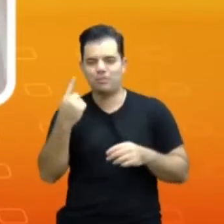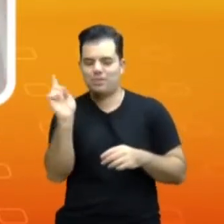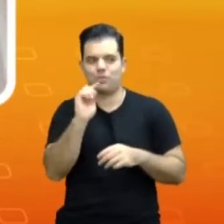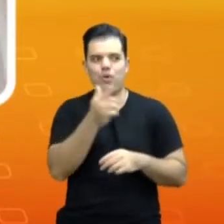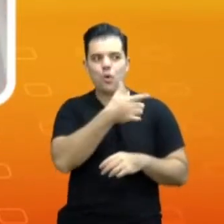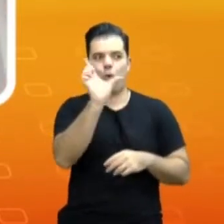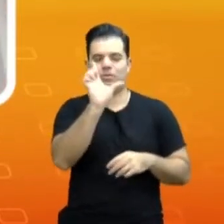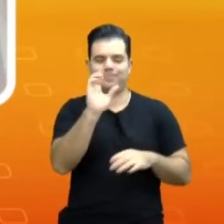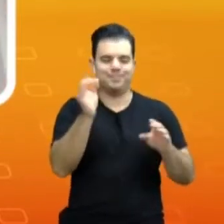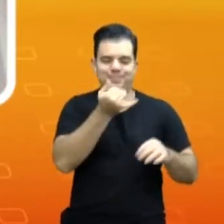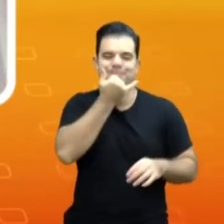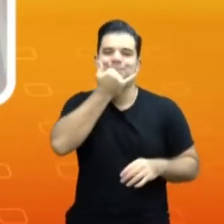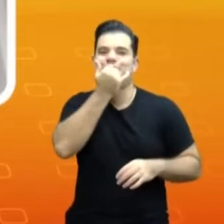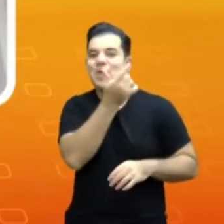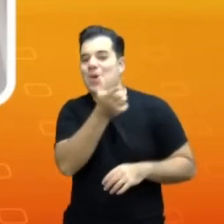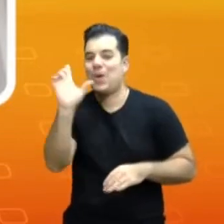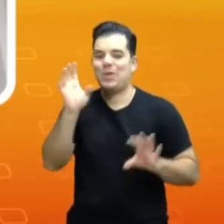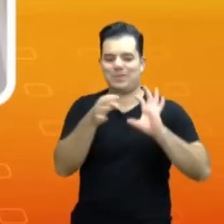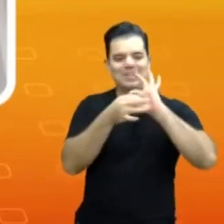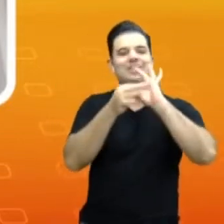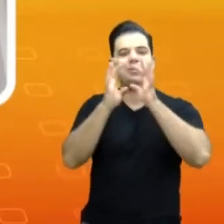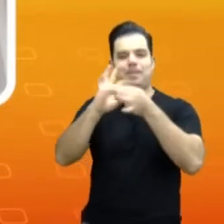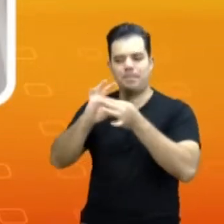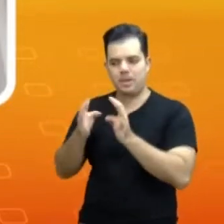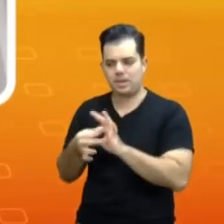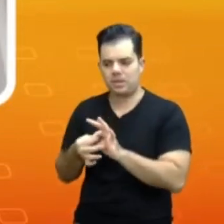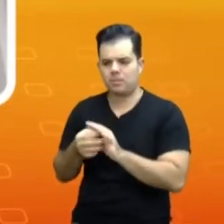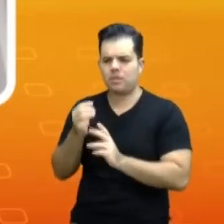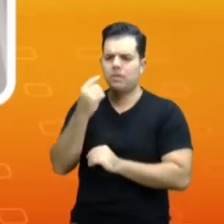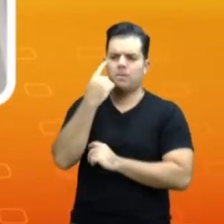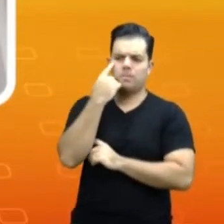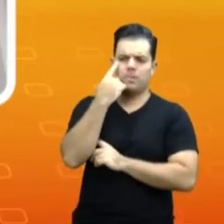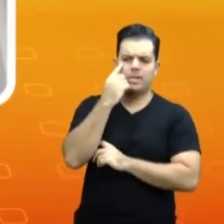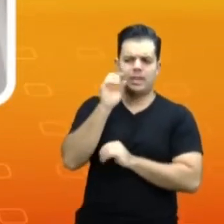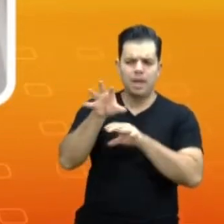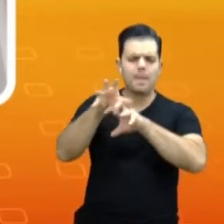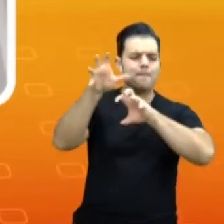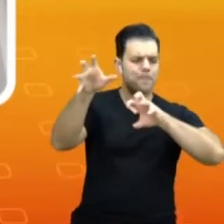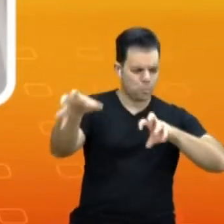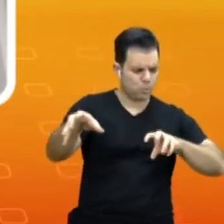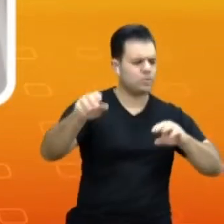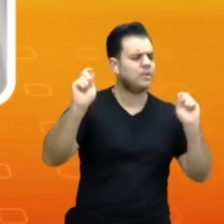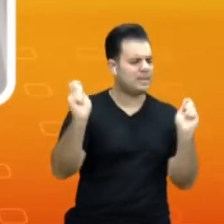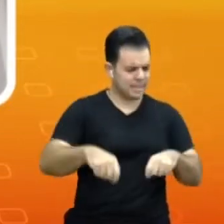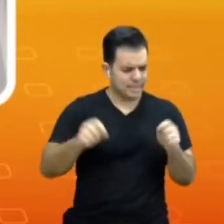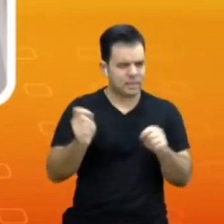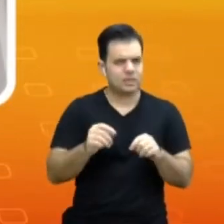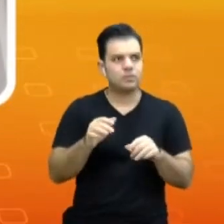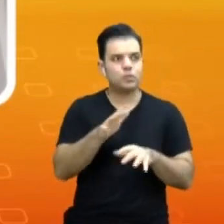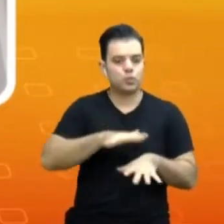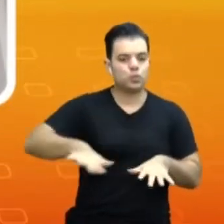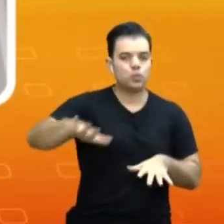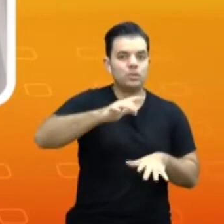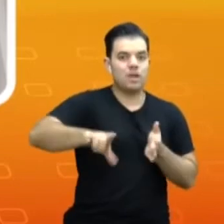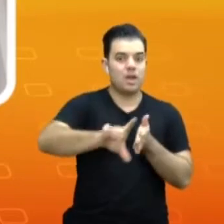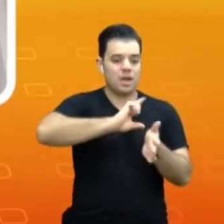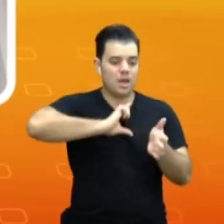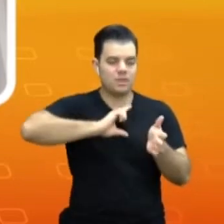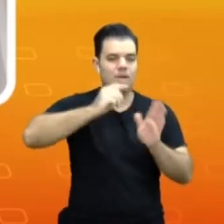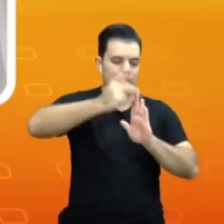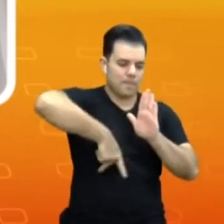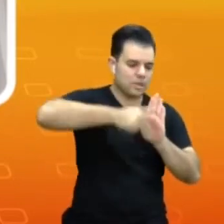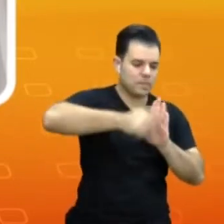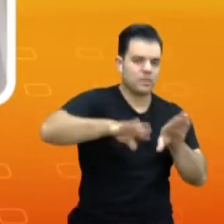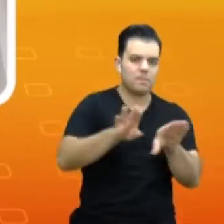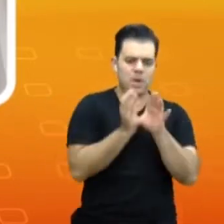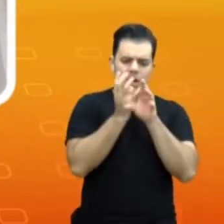sobre a Olimpíada, a gente pensou por que não fazer remoto na totalidade. Então, numa base de planejamento e cálculo, a gente